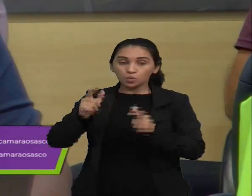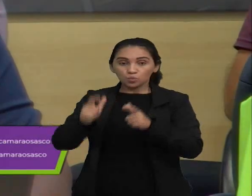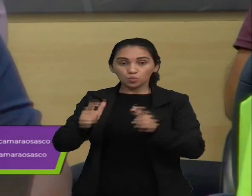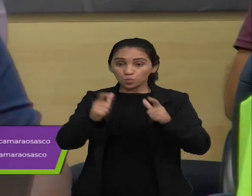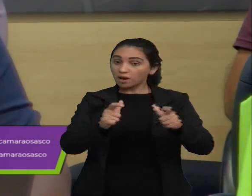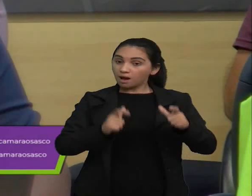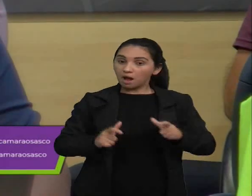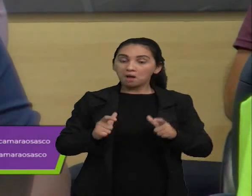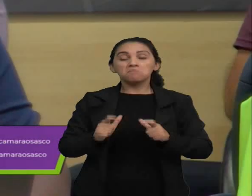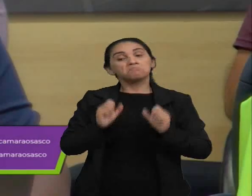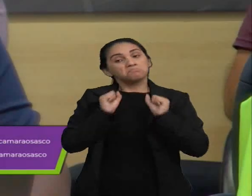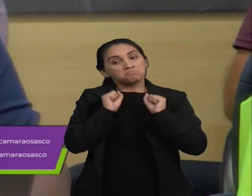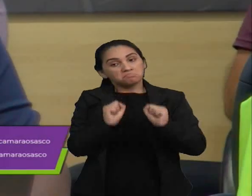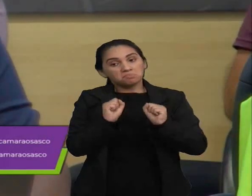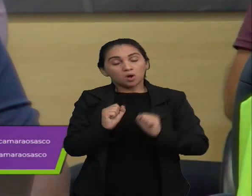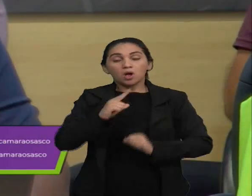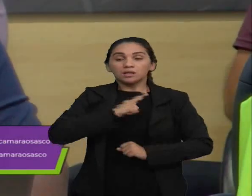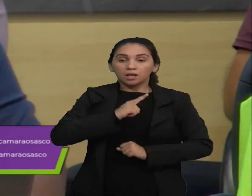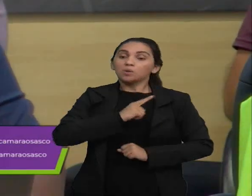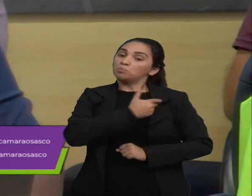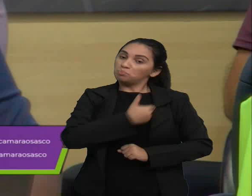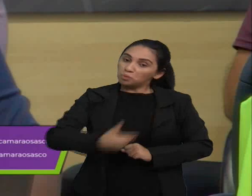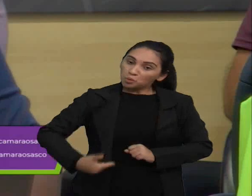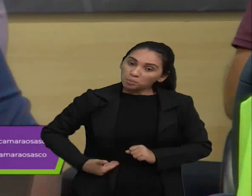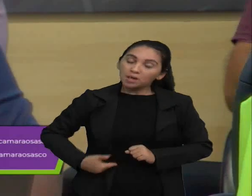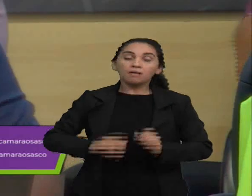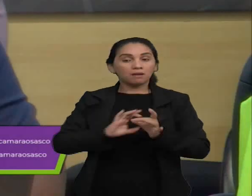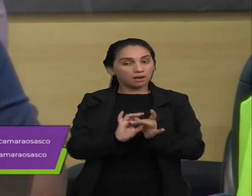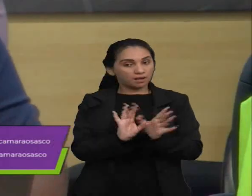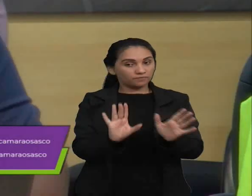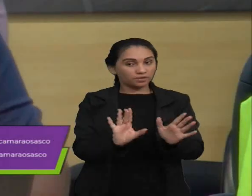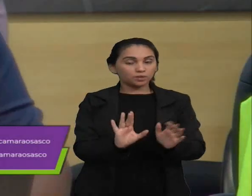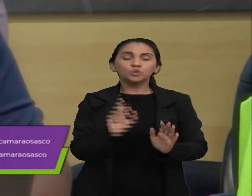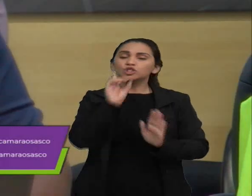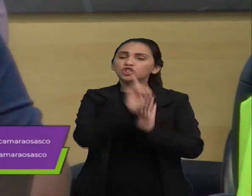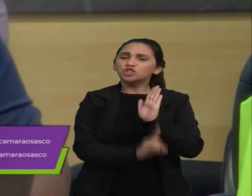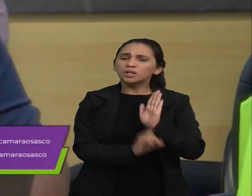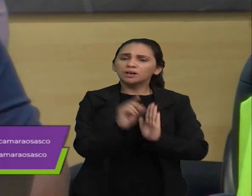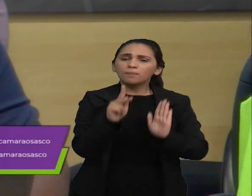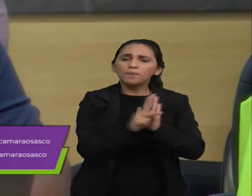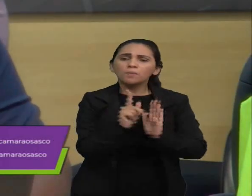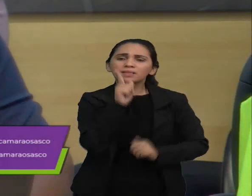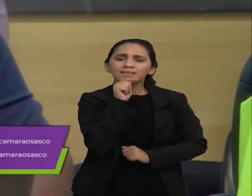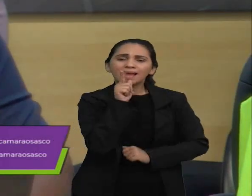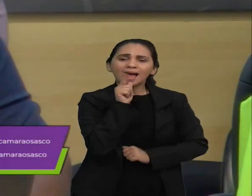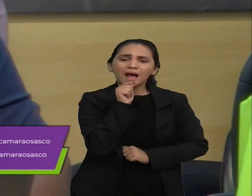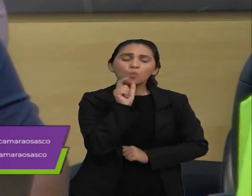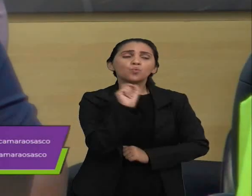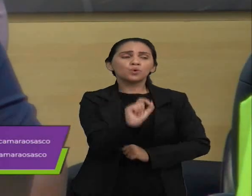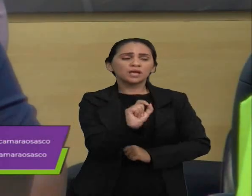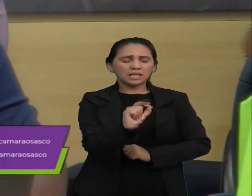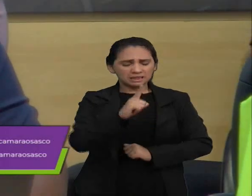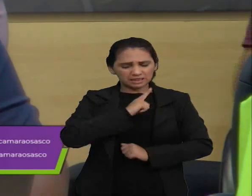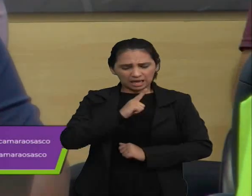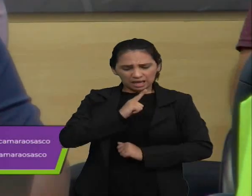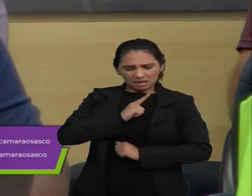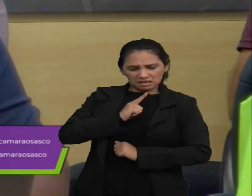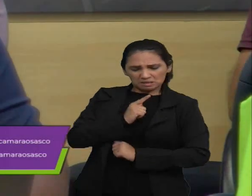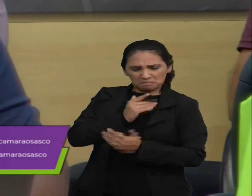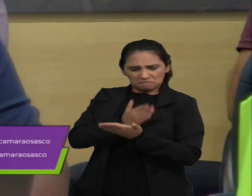autarquias que sejam empresas públicas municipais. O direito à água assegura a todos, sem discriminação,